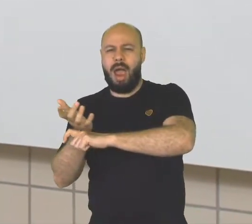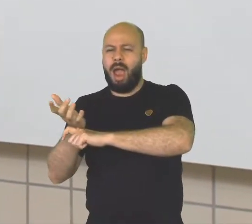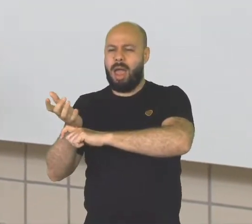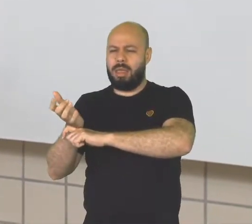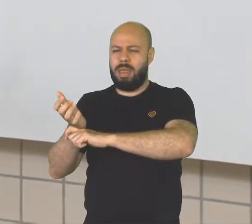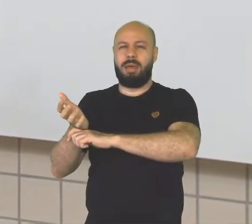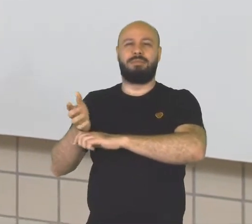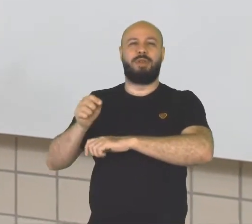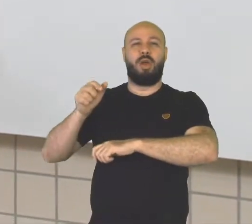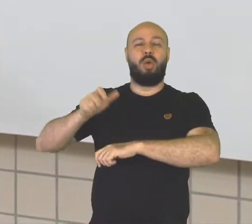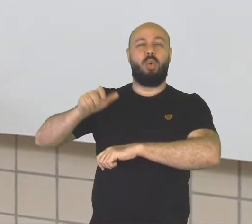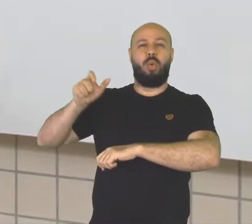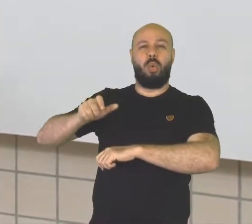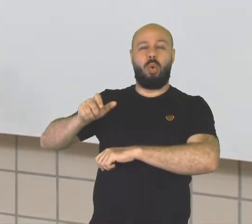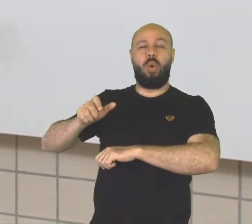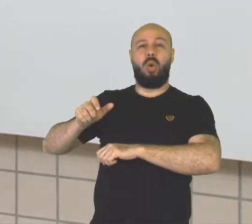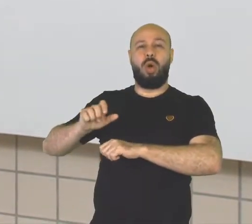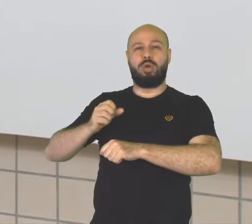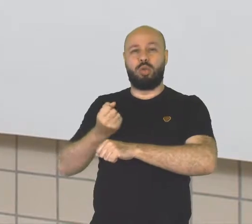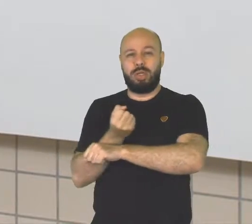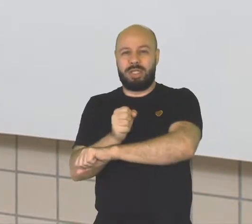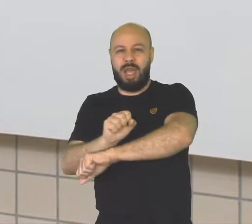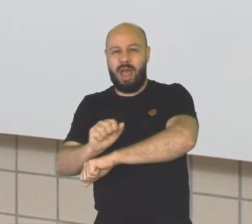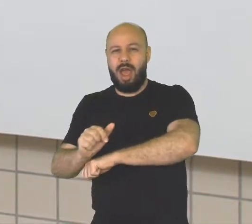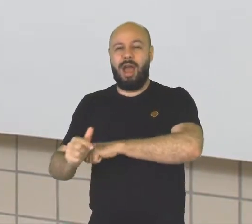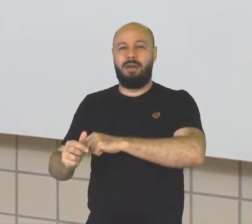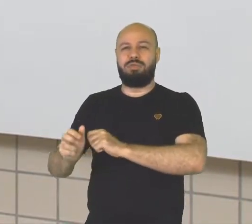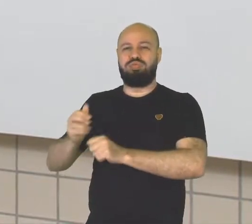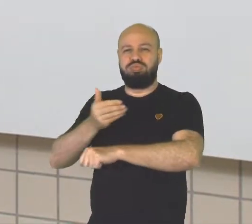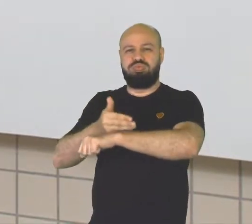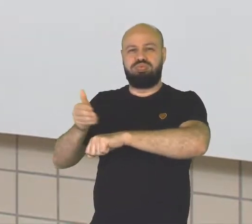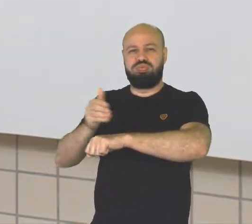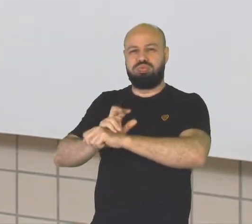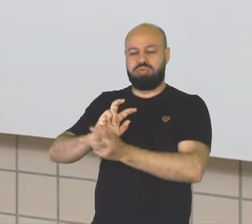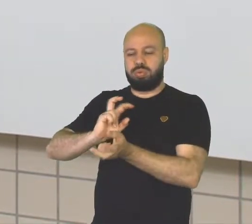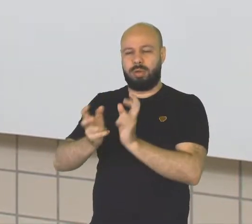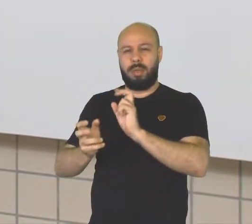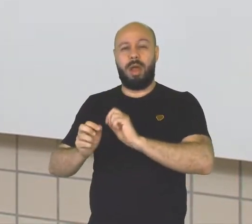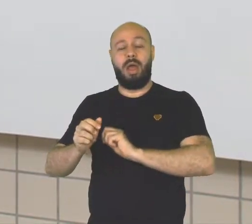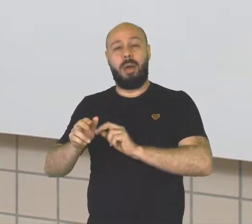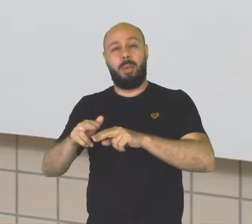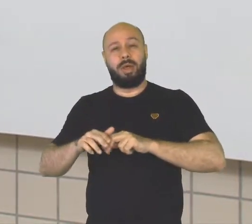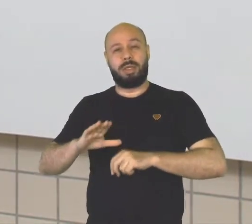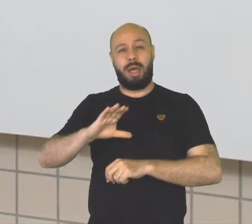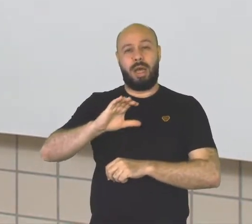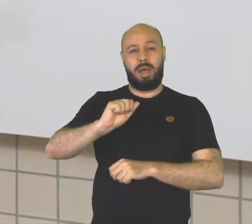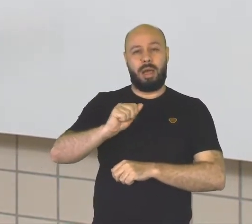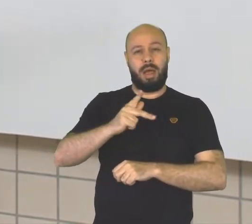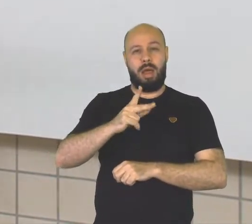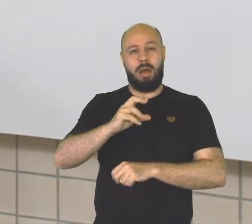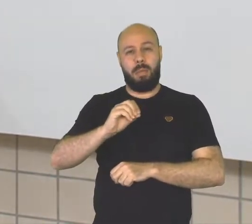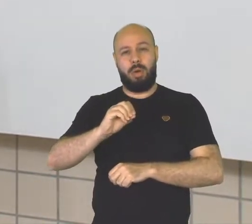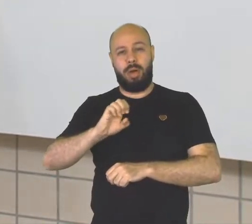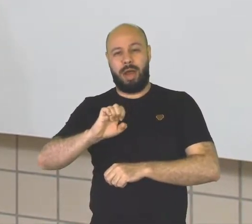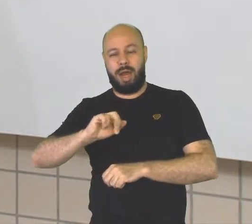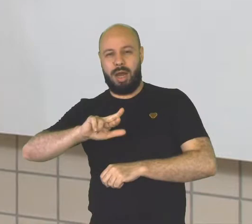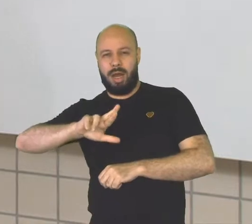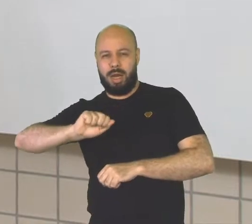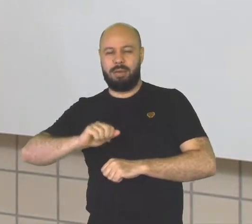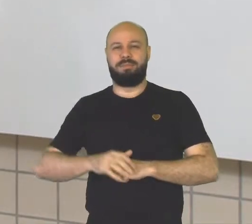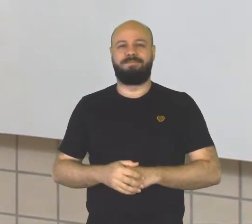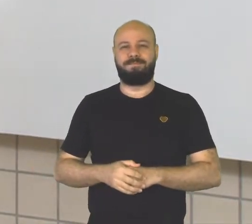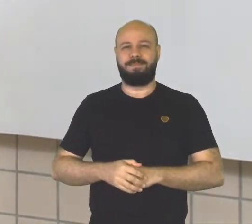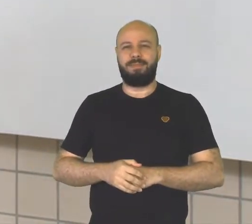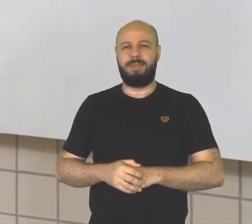escravos treinavam a capoeira, por isso se tornou capoeira. Beleza? Para a gente falar um pouquinho das